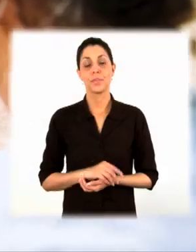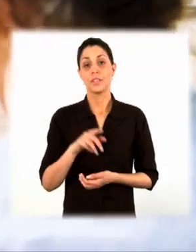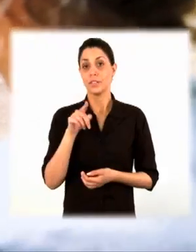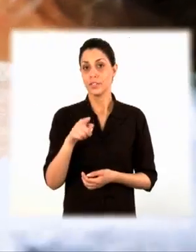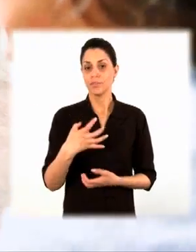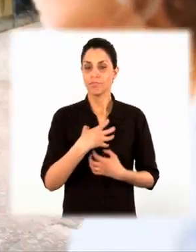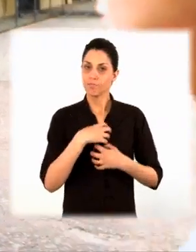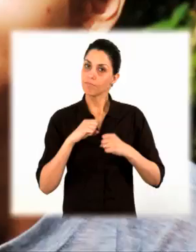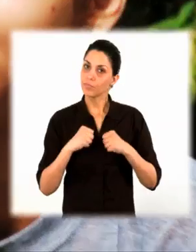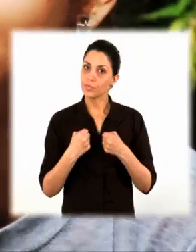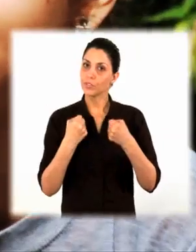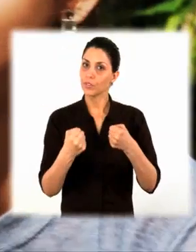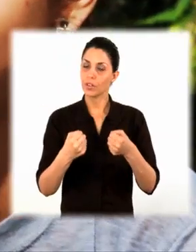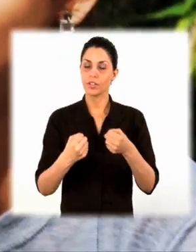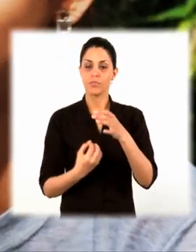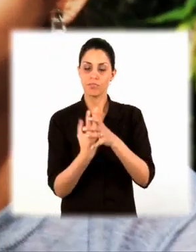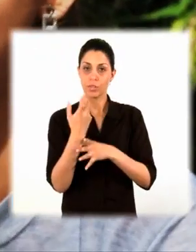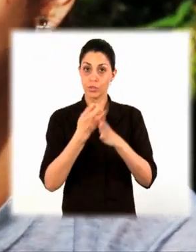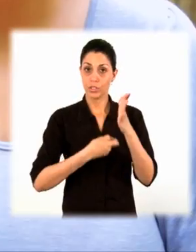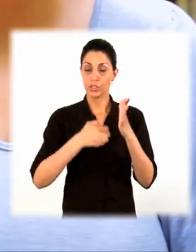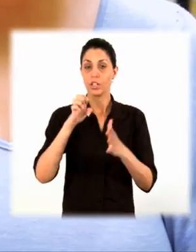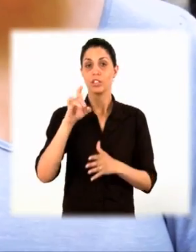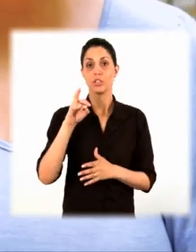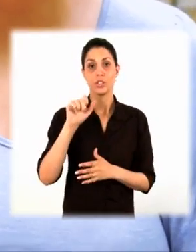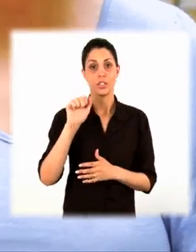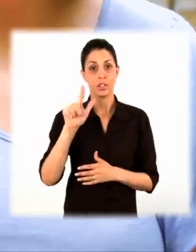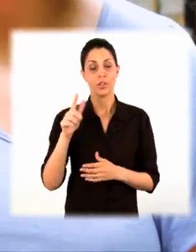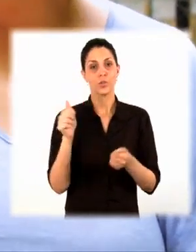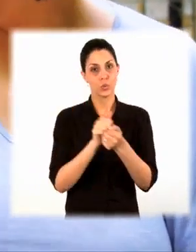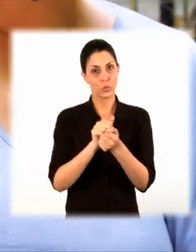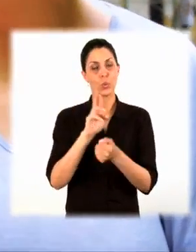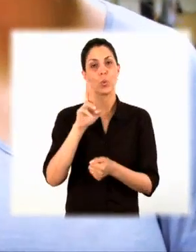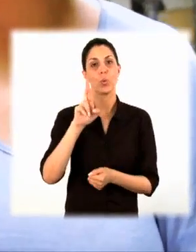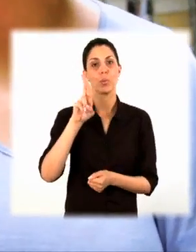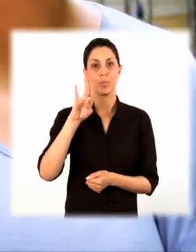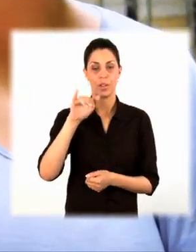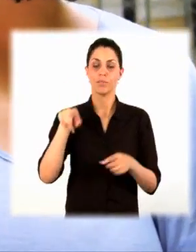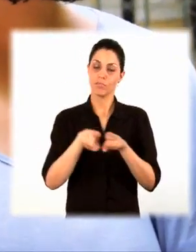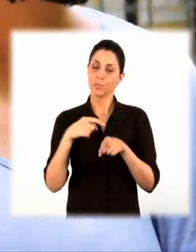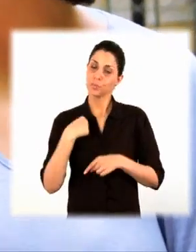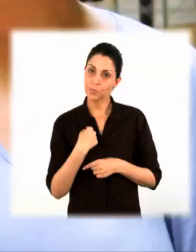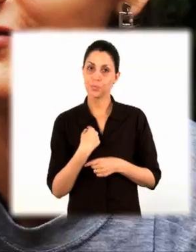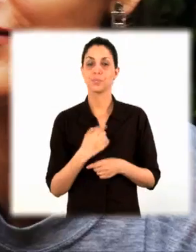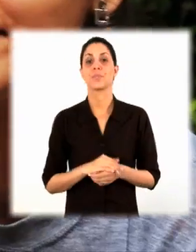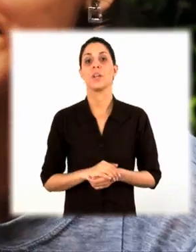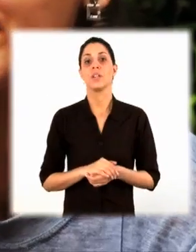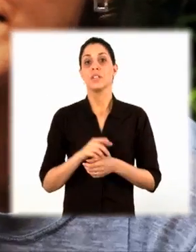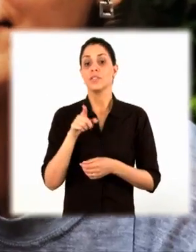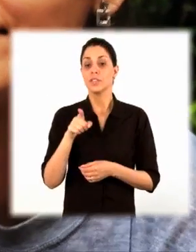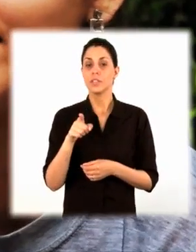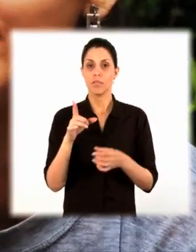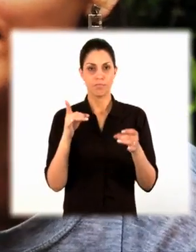Para você ter mais segurança para fazer esse texto, esse seu editorial, você vai fazer atividades com a Rubiana, vai fazer atividades comigo. Se você